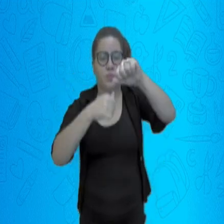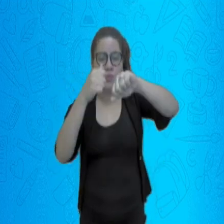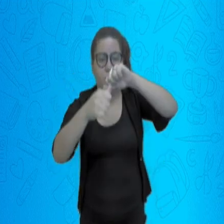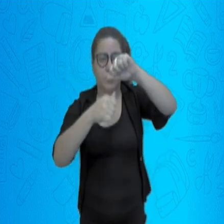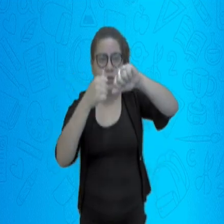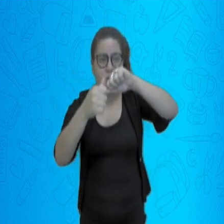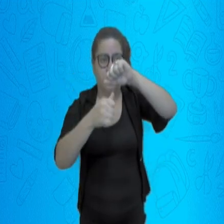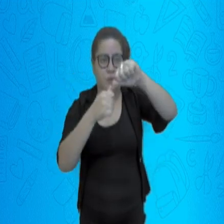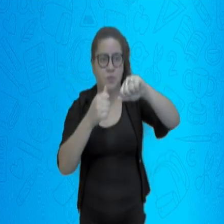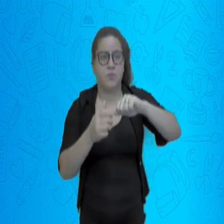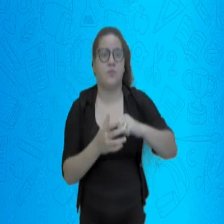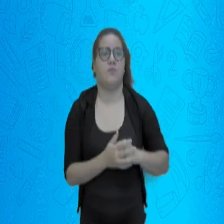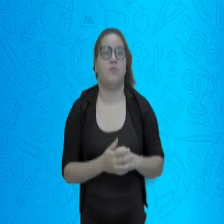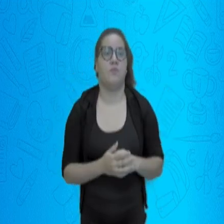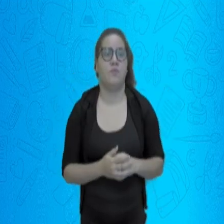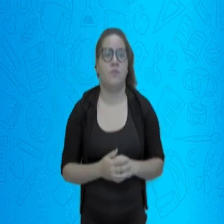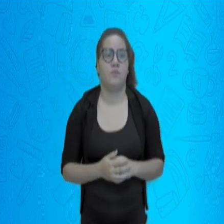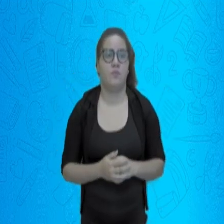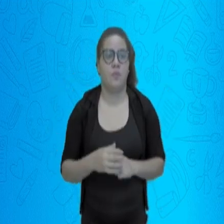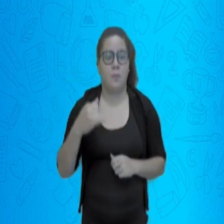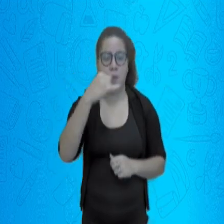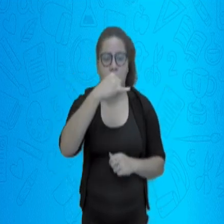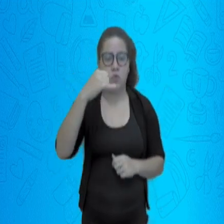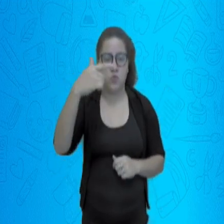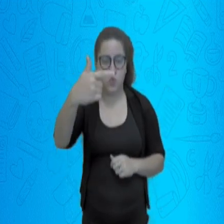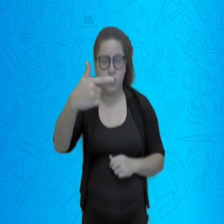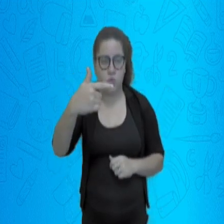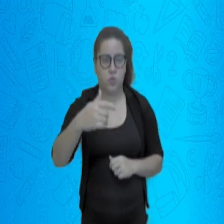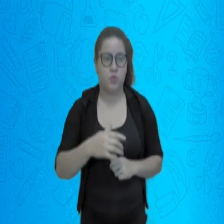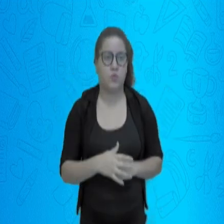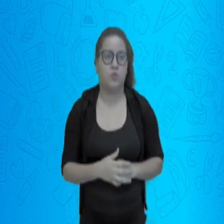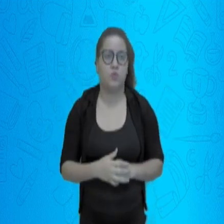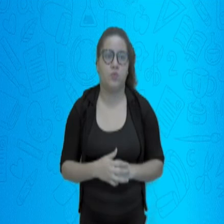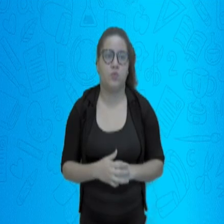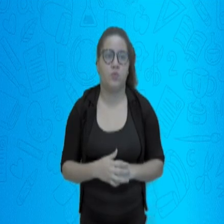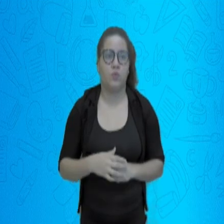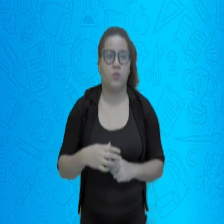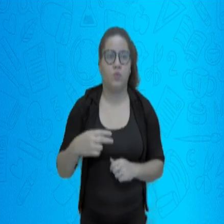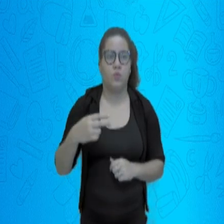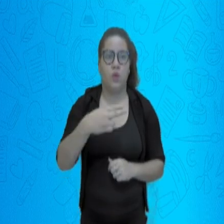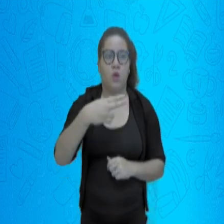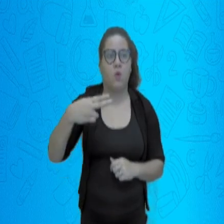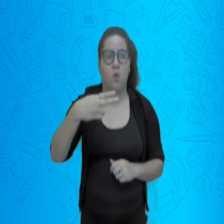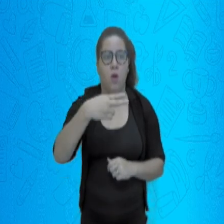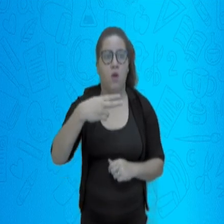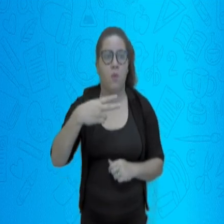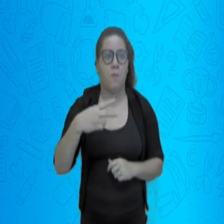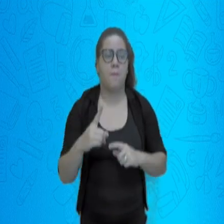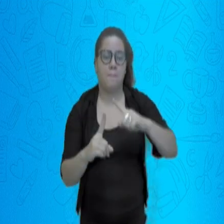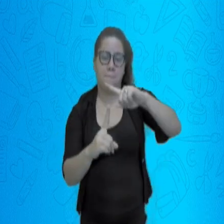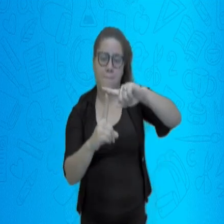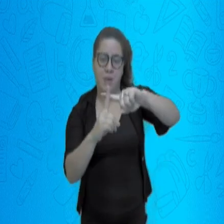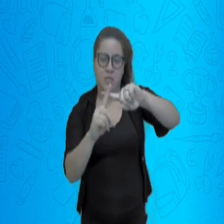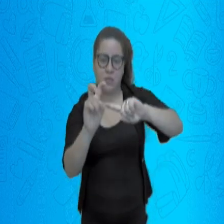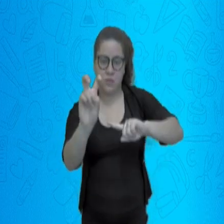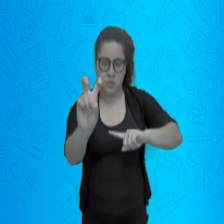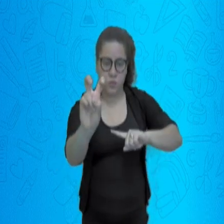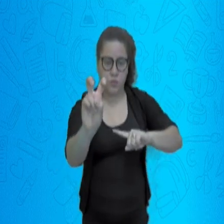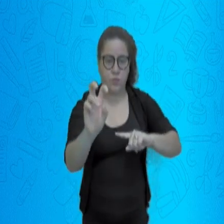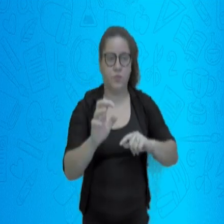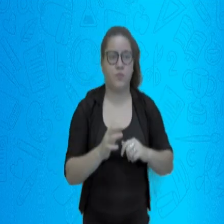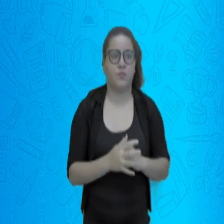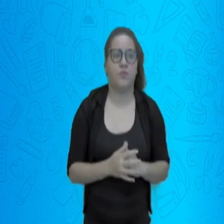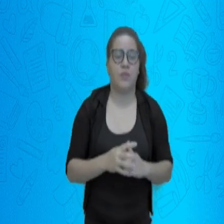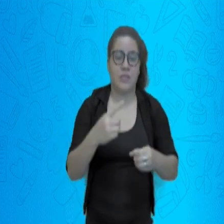do meu parêntese, que vai ficar -2. E +7 menos 2 é igual a +5. Então,